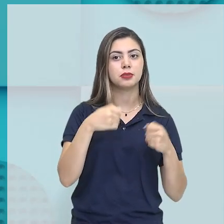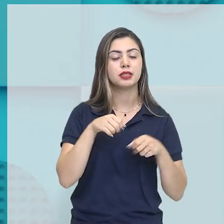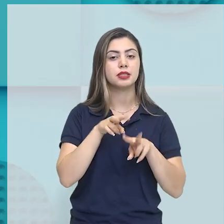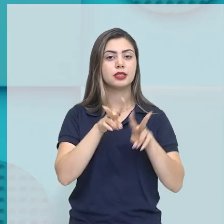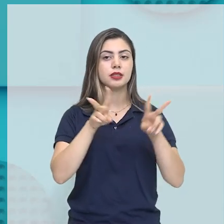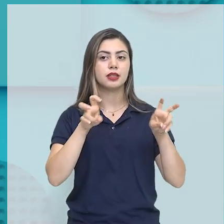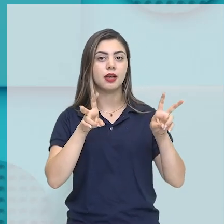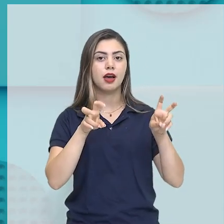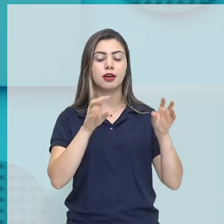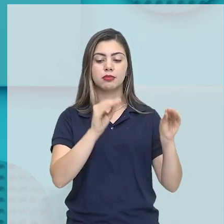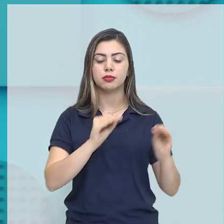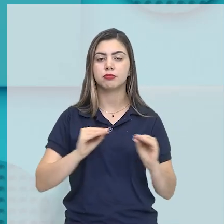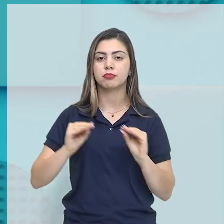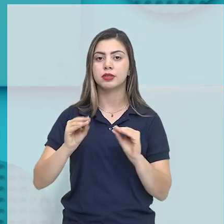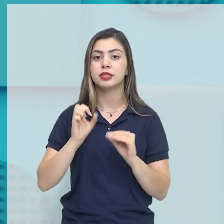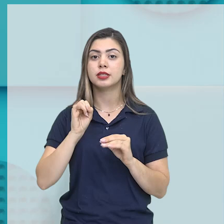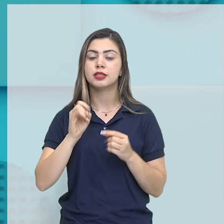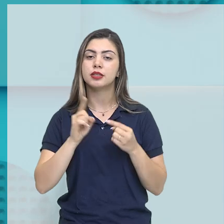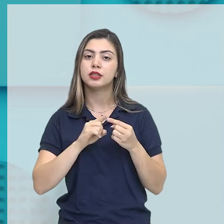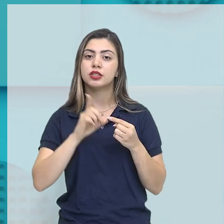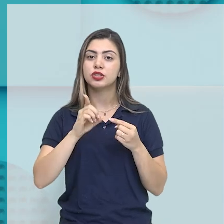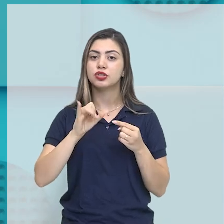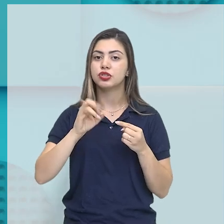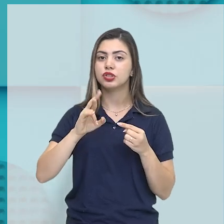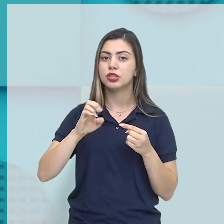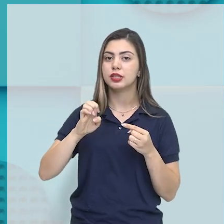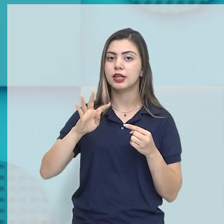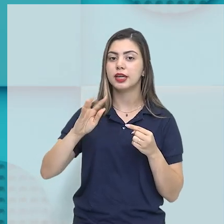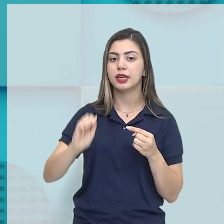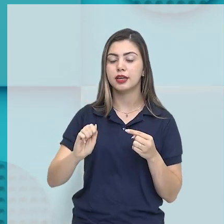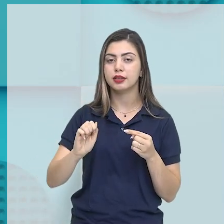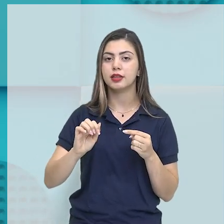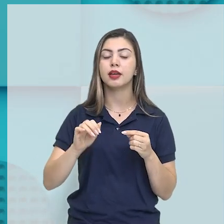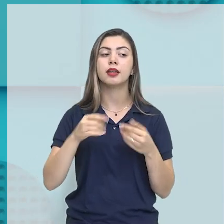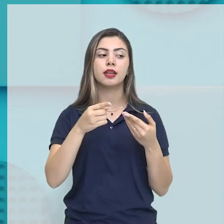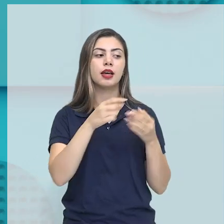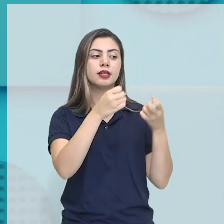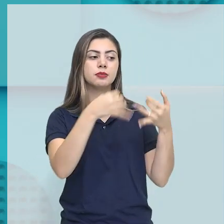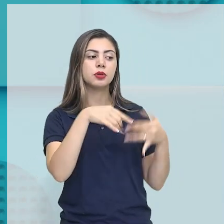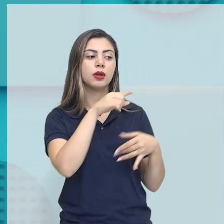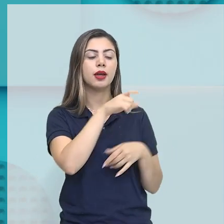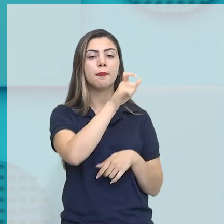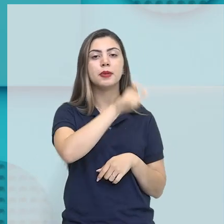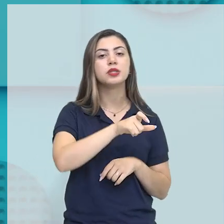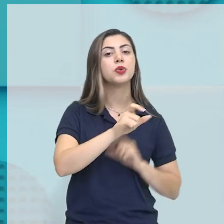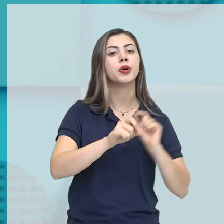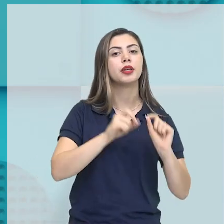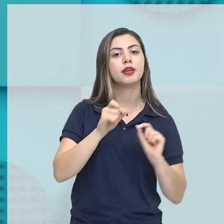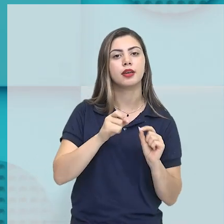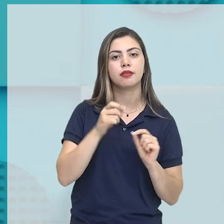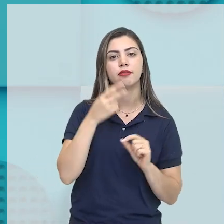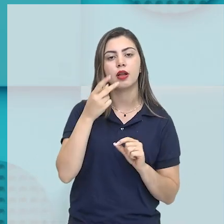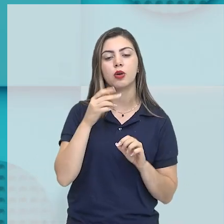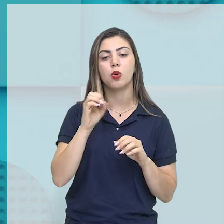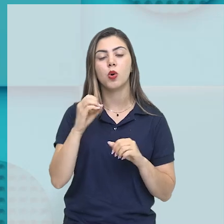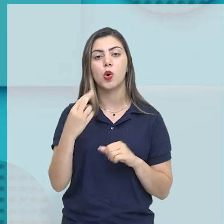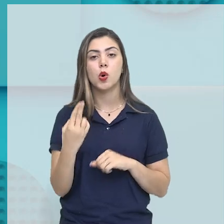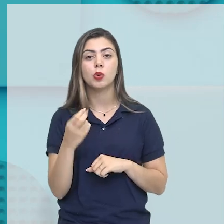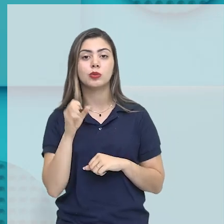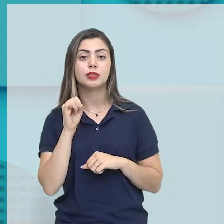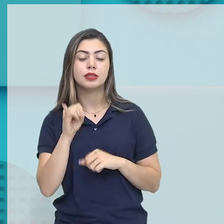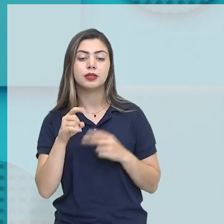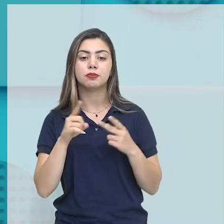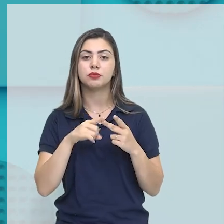aspas, se for de forma direta, e dizer quem falou aquela frase ou aquele texto. Se você for escrever de